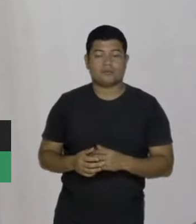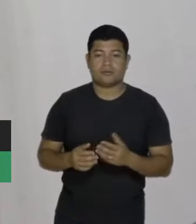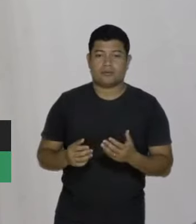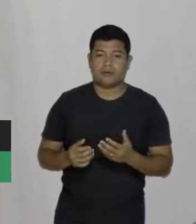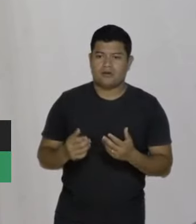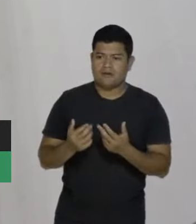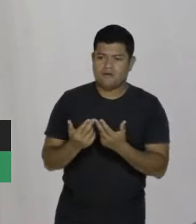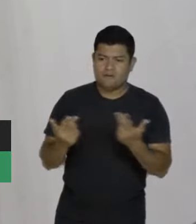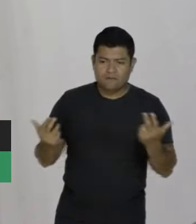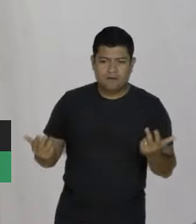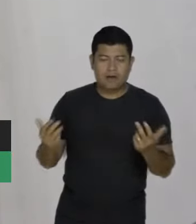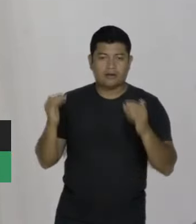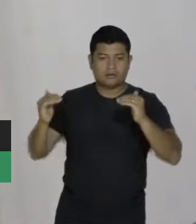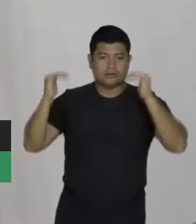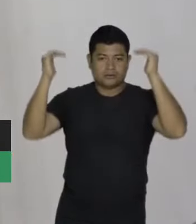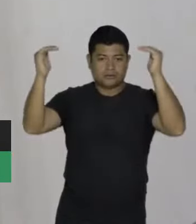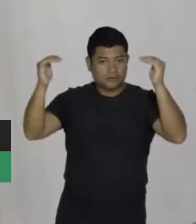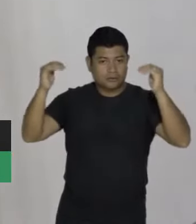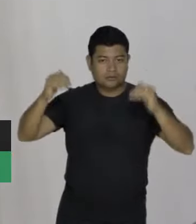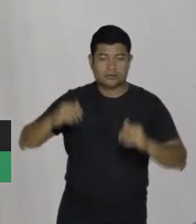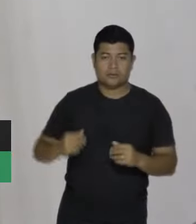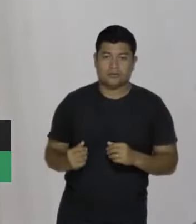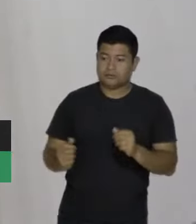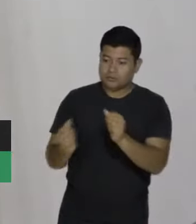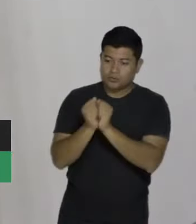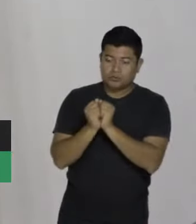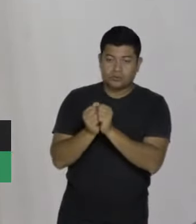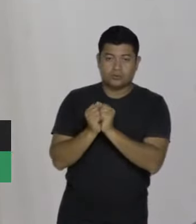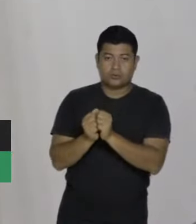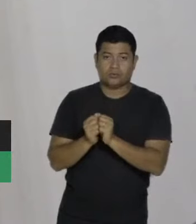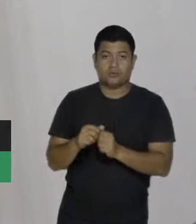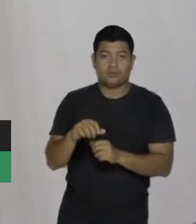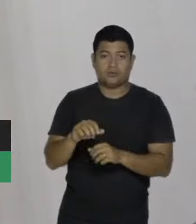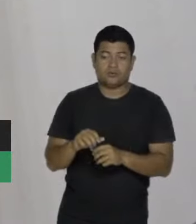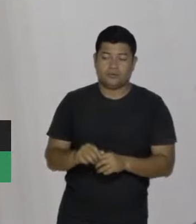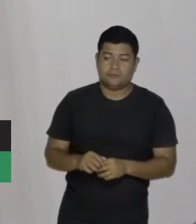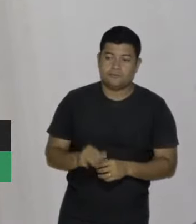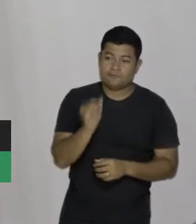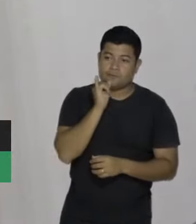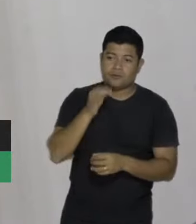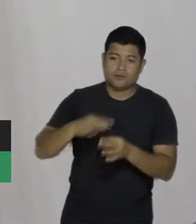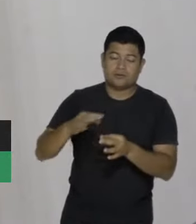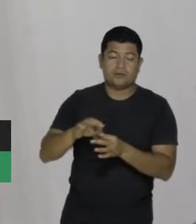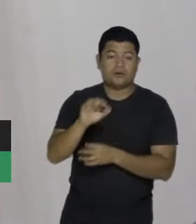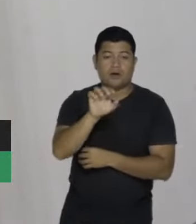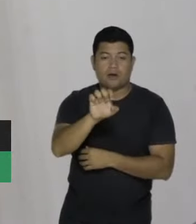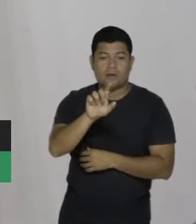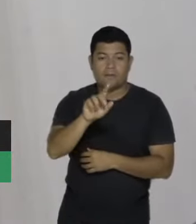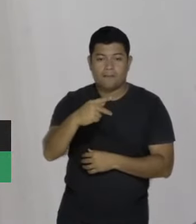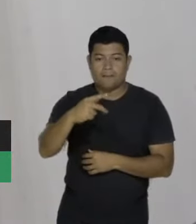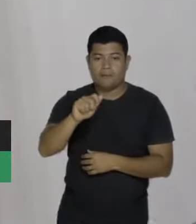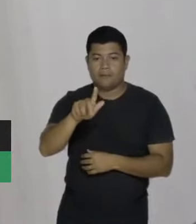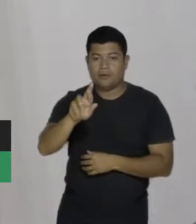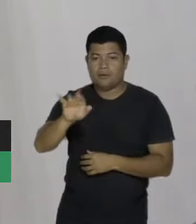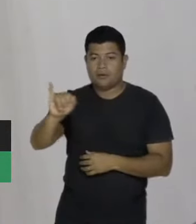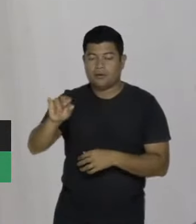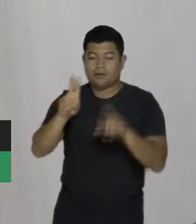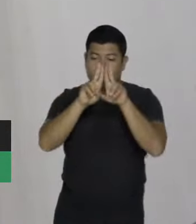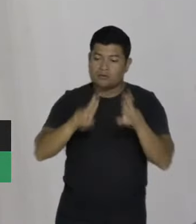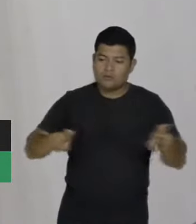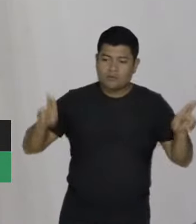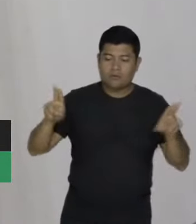agentes públicos da Secretaria de Estado da Agricultura e Pesca, da EPAGRE e representantes da UFSC. Os resultados foram muito positivos para